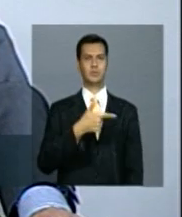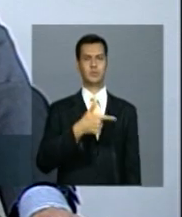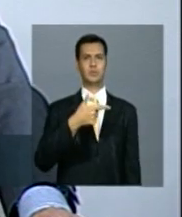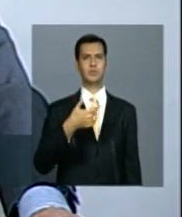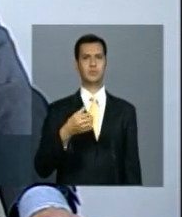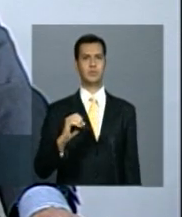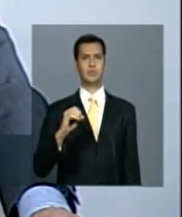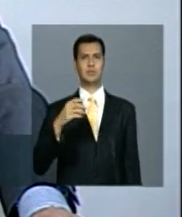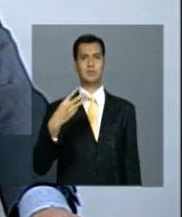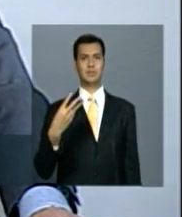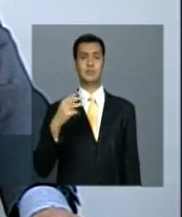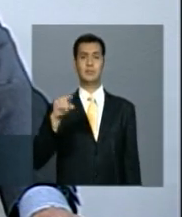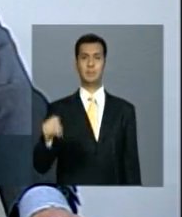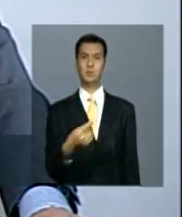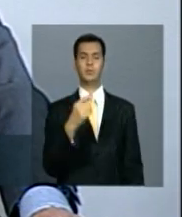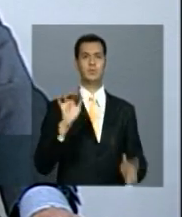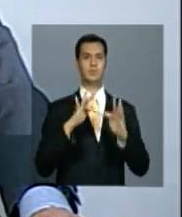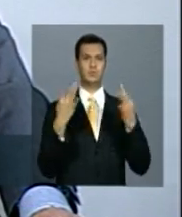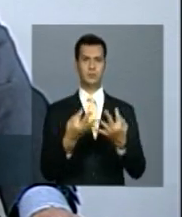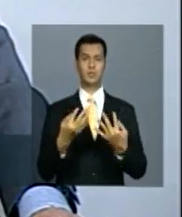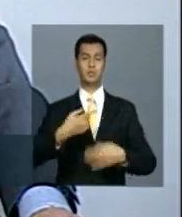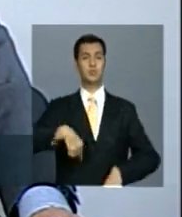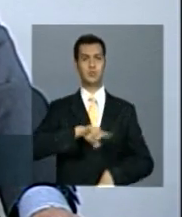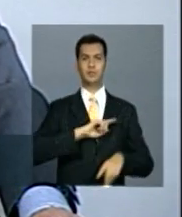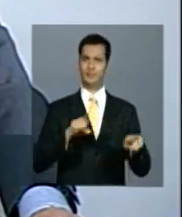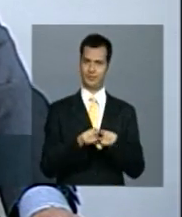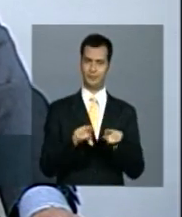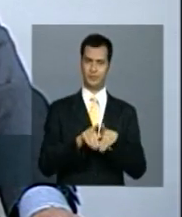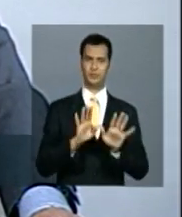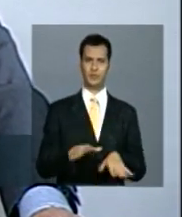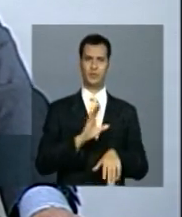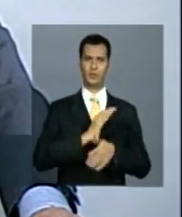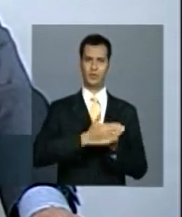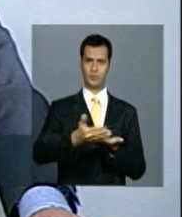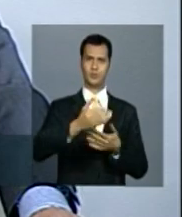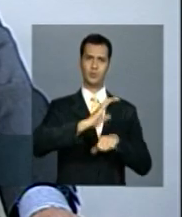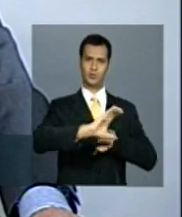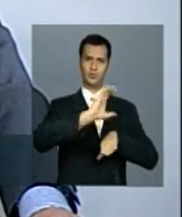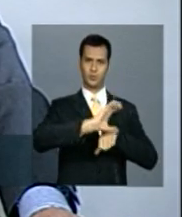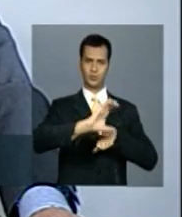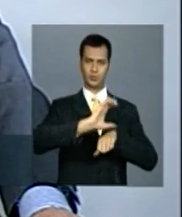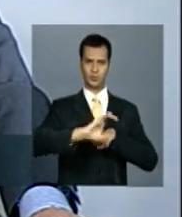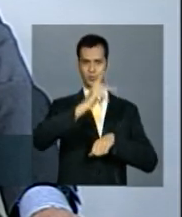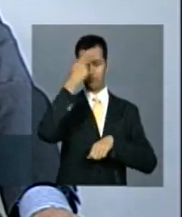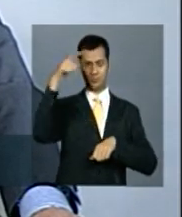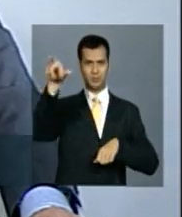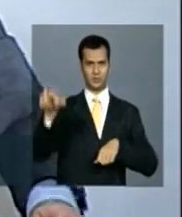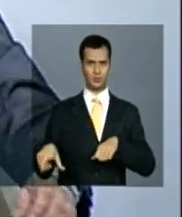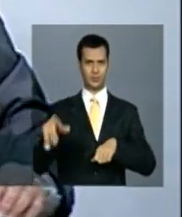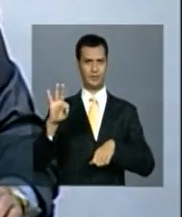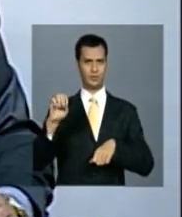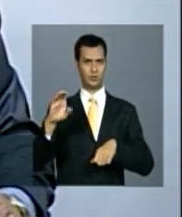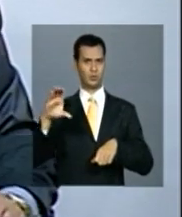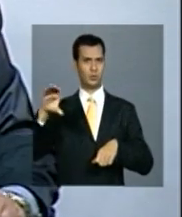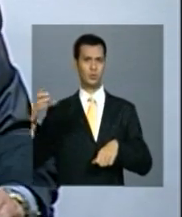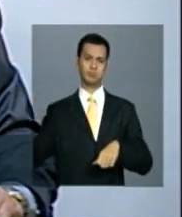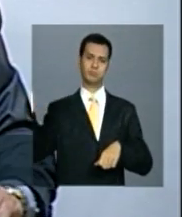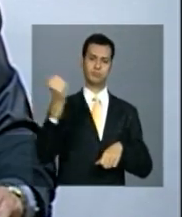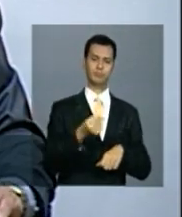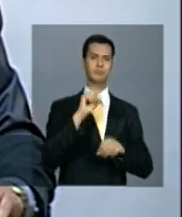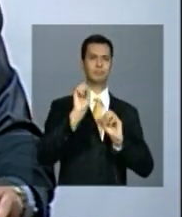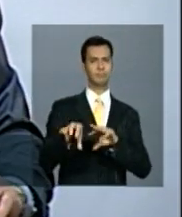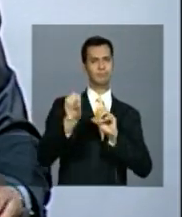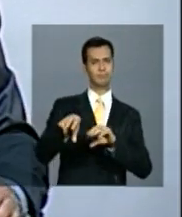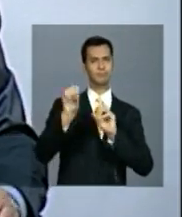também incapacitando os agentes eh de assistência técnica São 543 542 agentes de